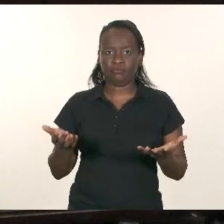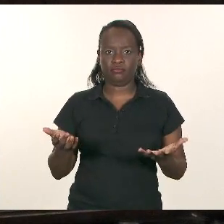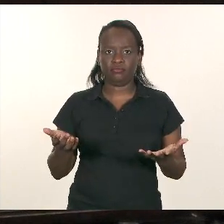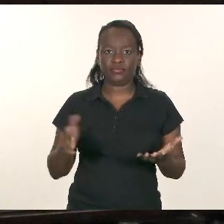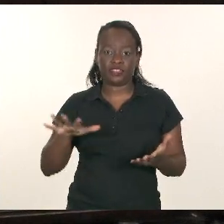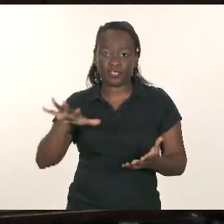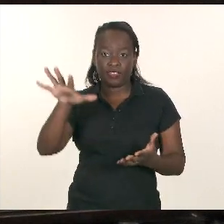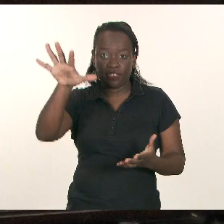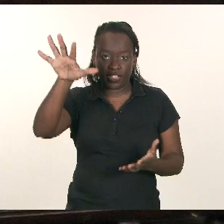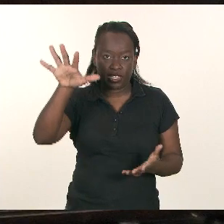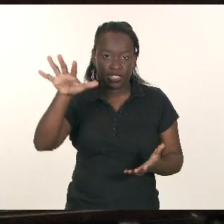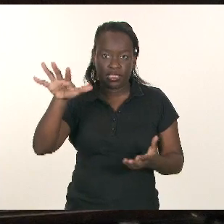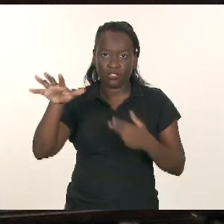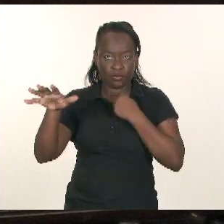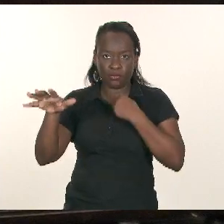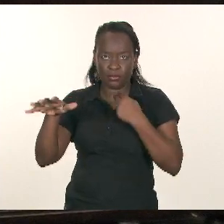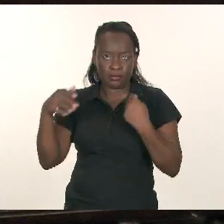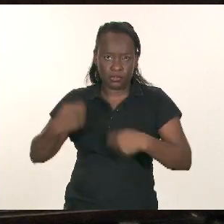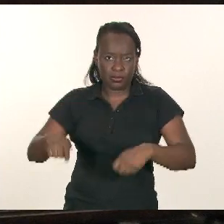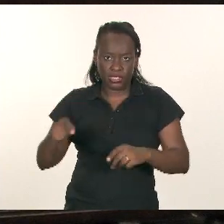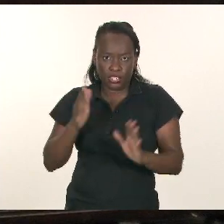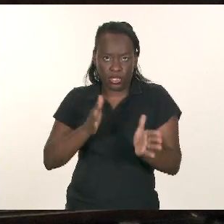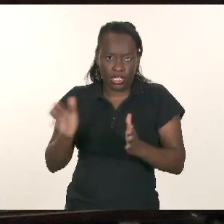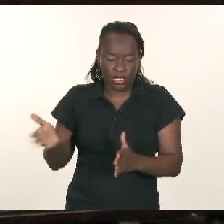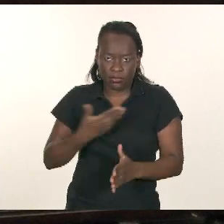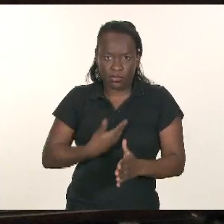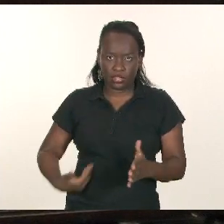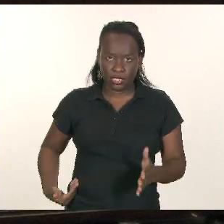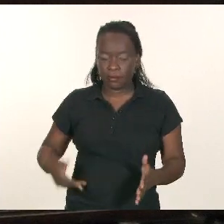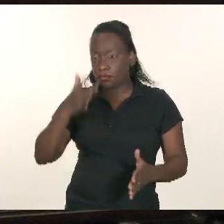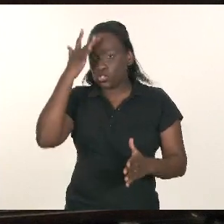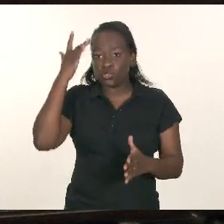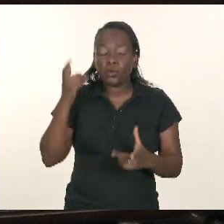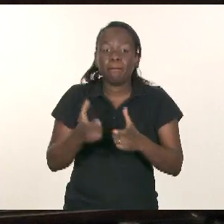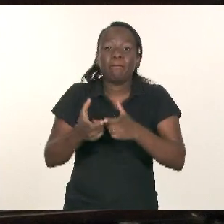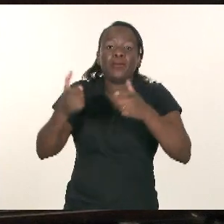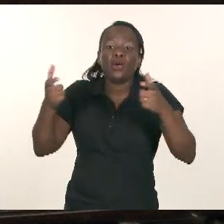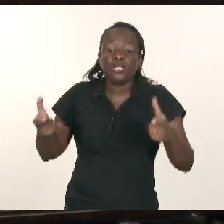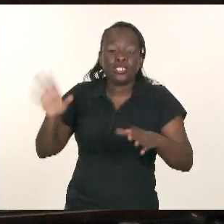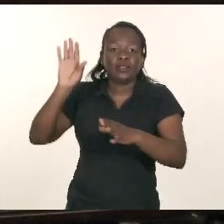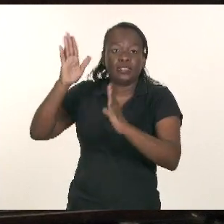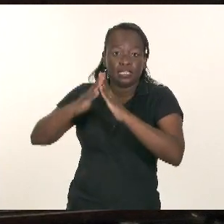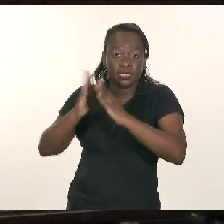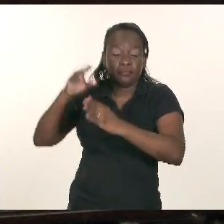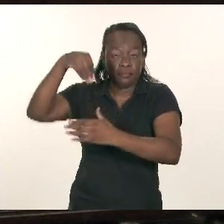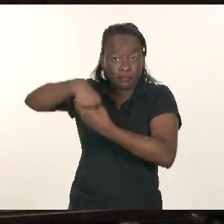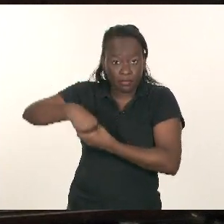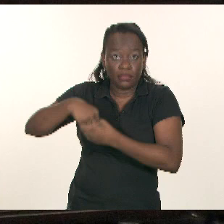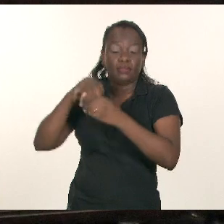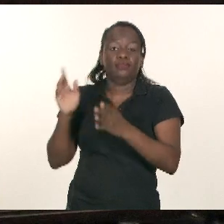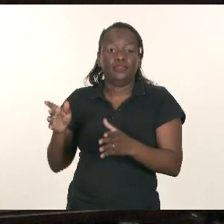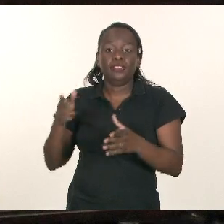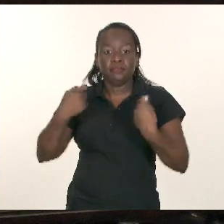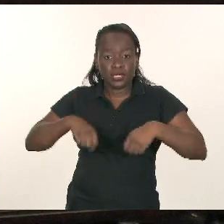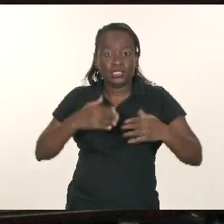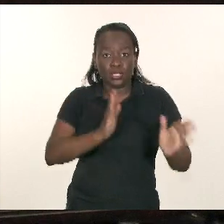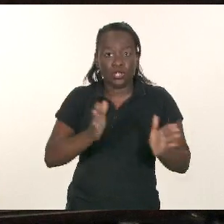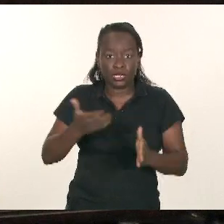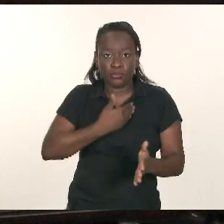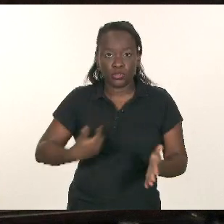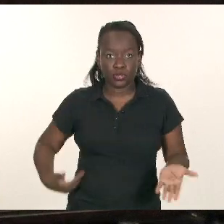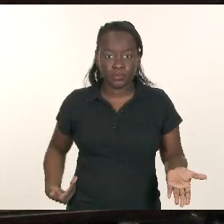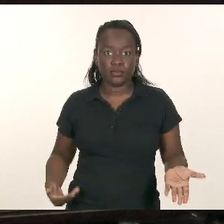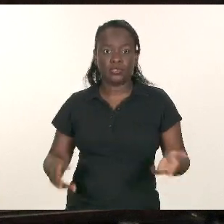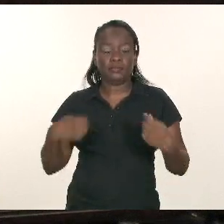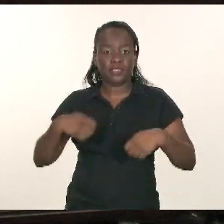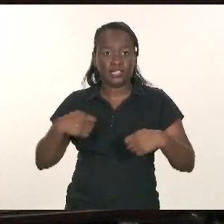as favelas não merecem ordem pública? As pessoas de bem, a maioria esmagadora das pessoas de bem que ali moram não merecem ordem pública? Não